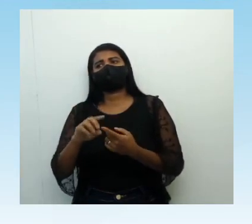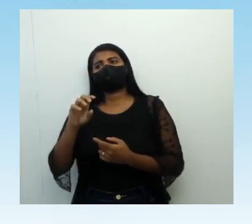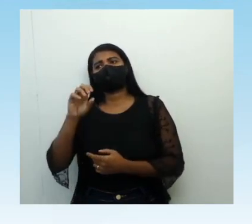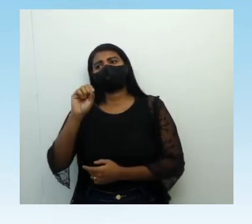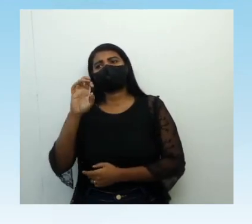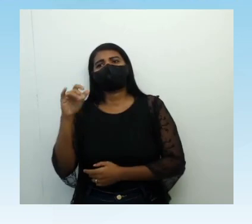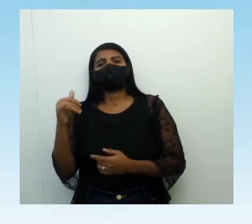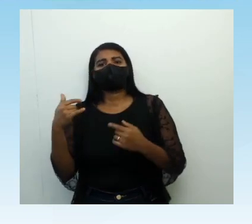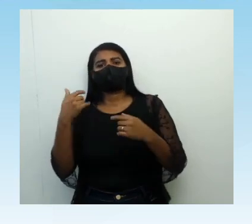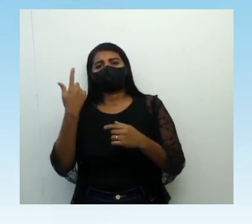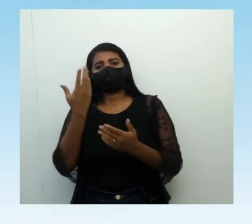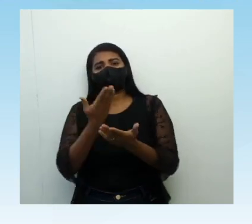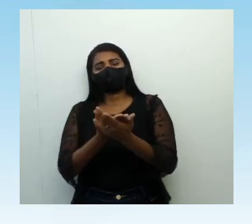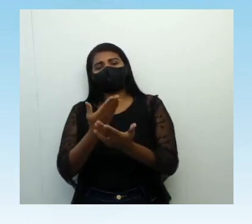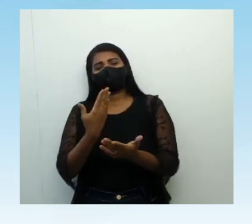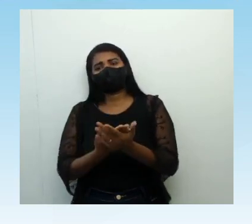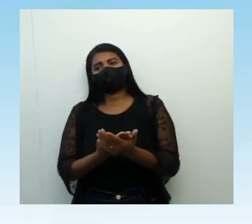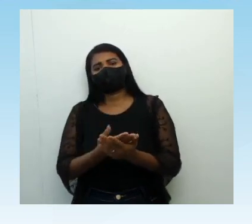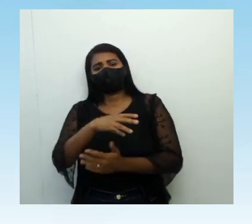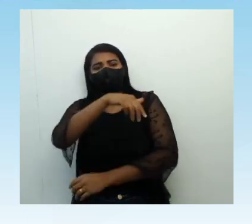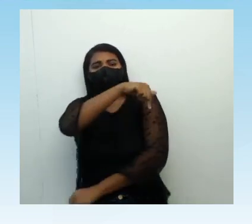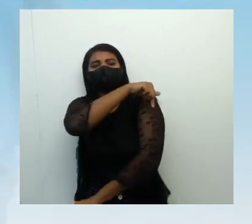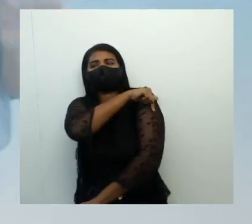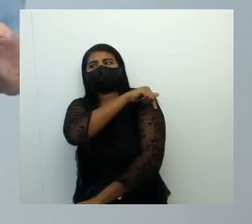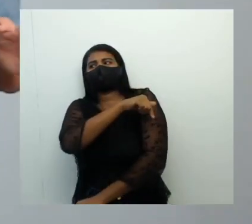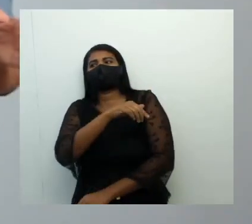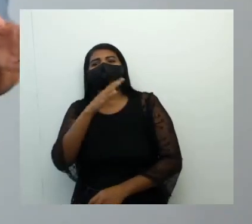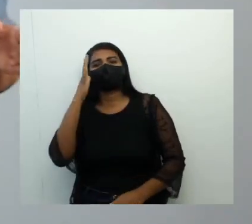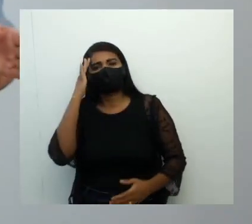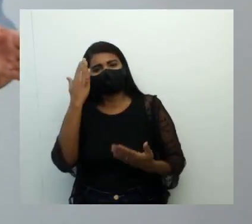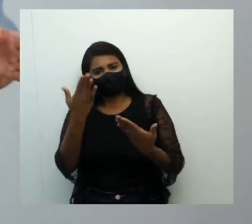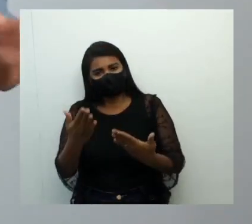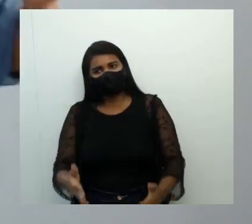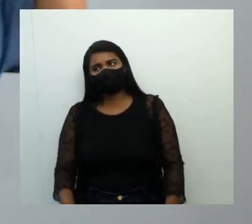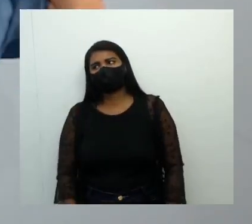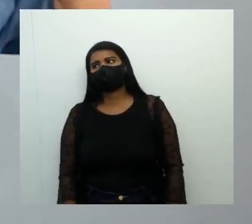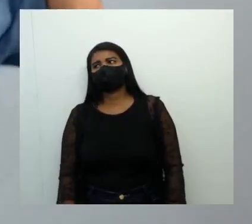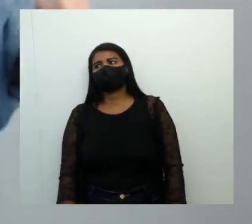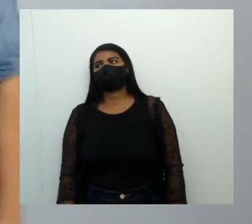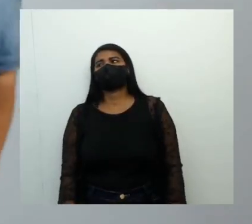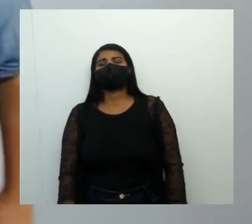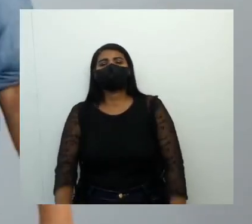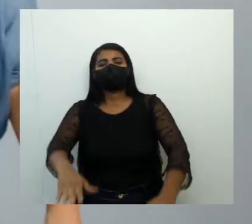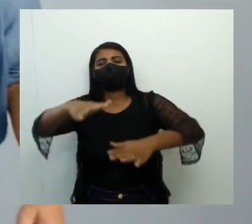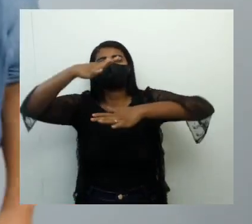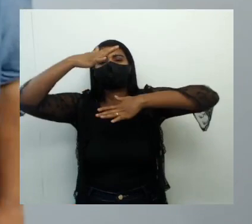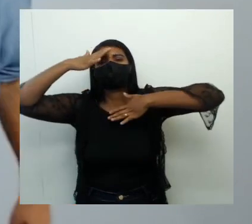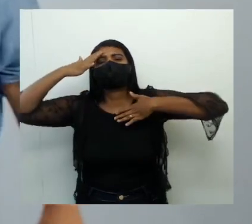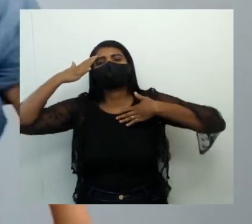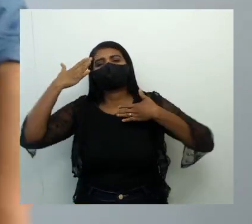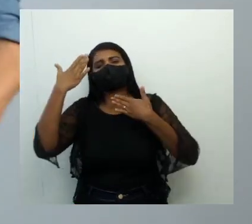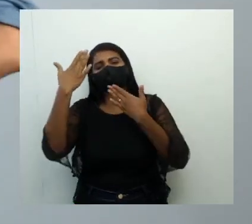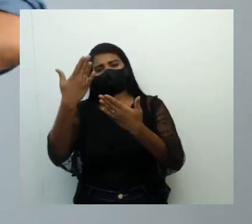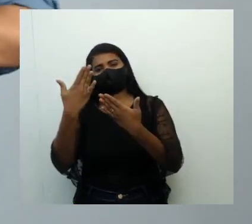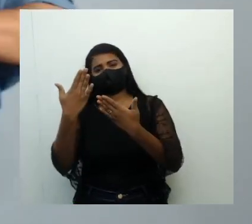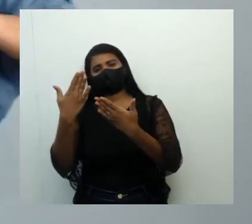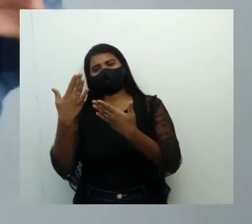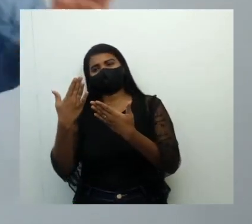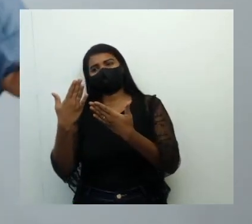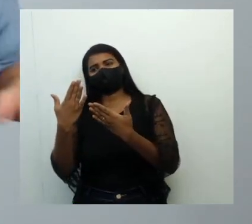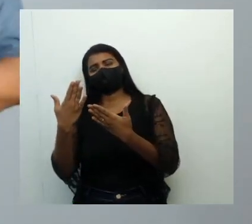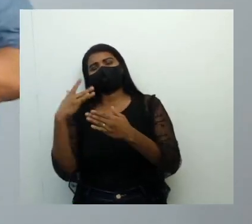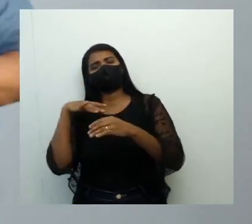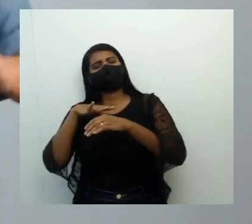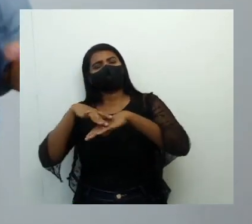foi a nossa primeira aula do 7º ano. Entendeu, meus amores? Muito obrigada, que nós teremos um ano